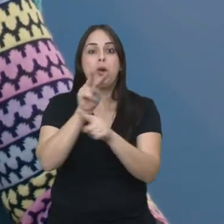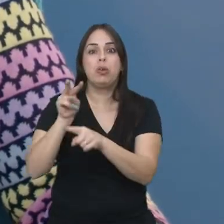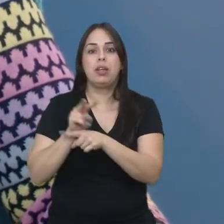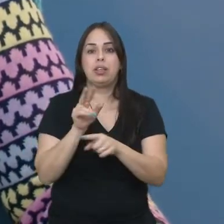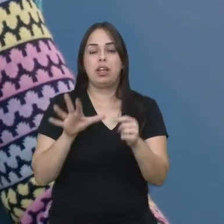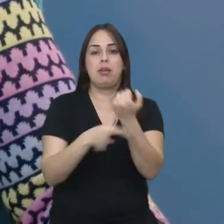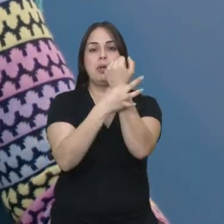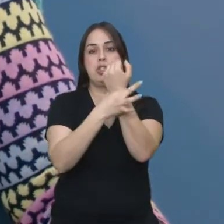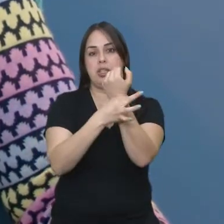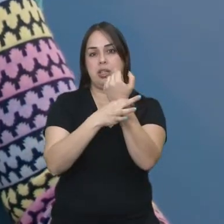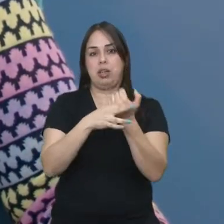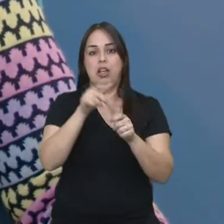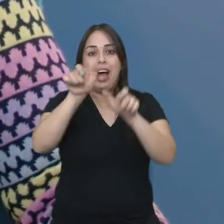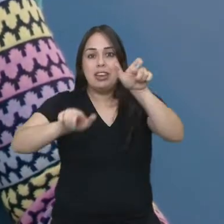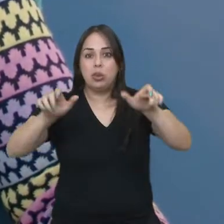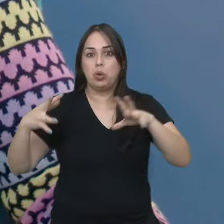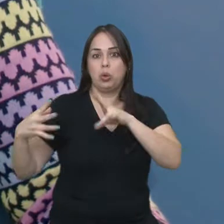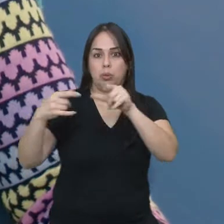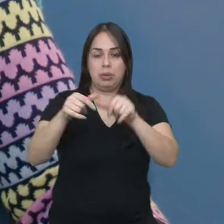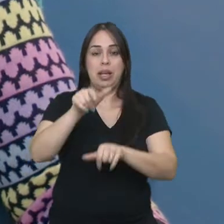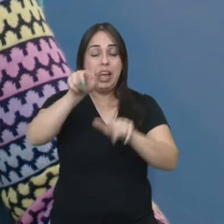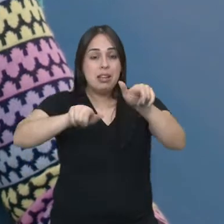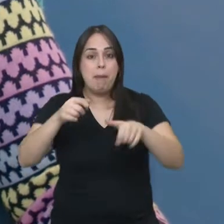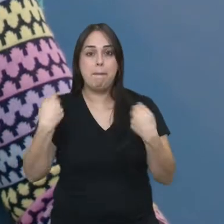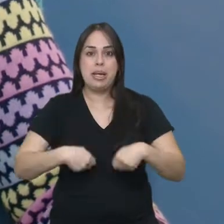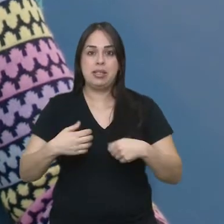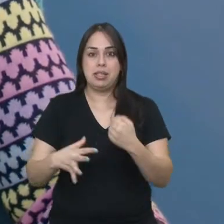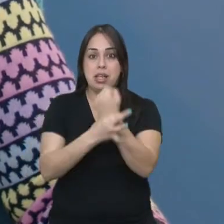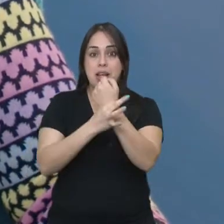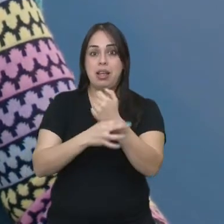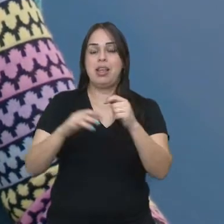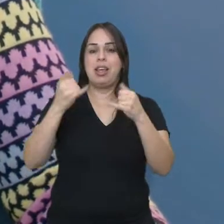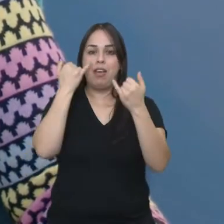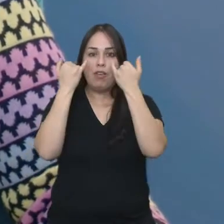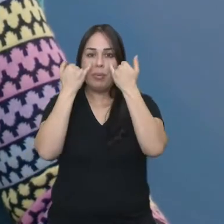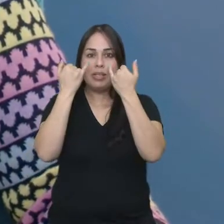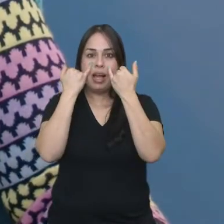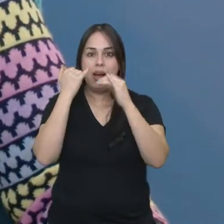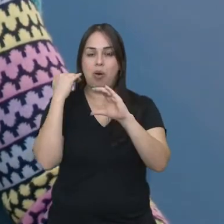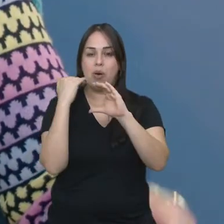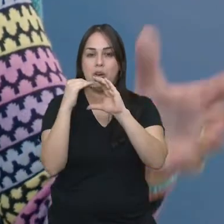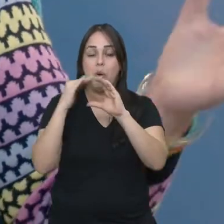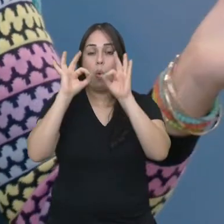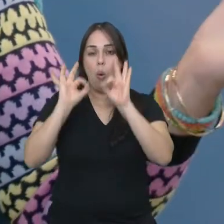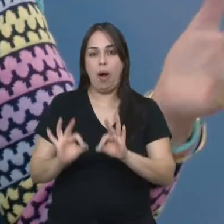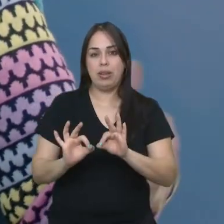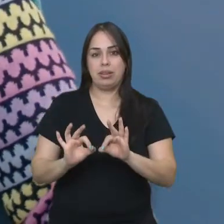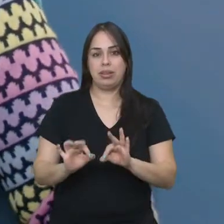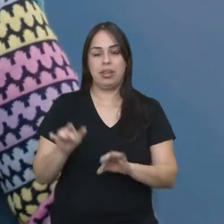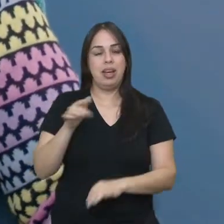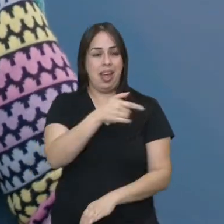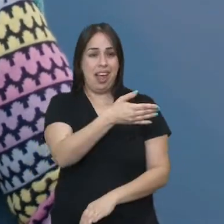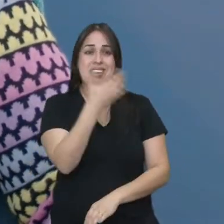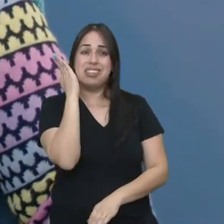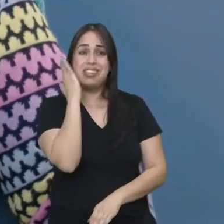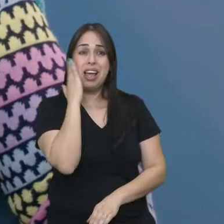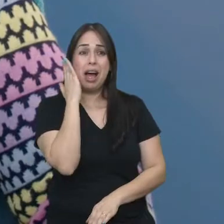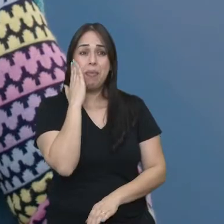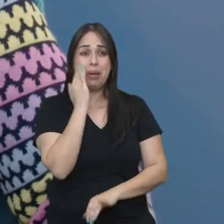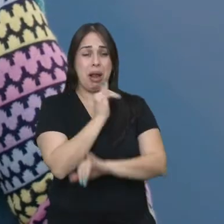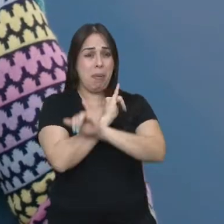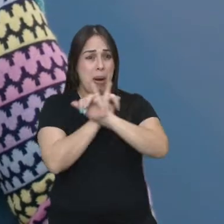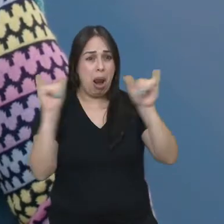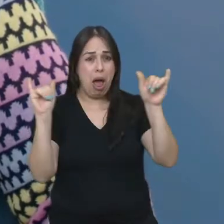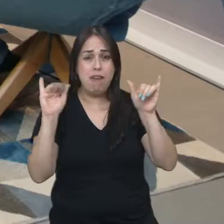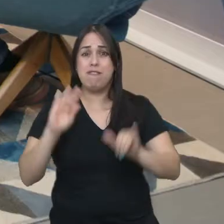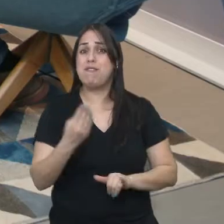outro. Então, as pessoas têm que ter essa segurança e passar a informação correta. Não divulgar, né? Eles sabem do que a gente está falando. Foi demais,